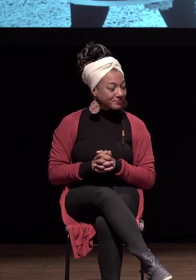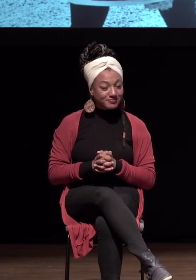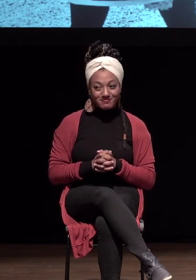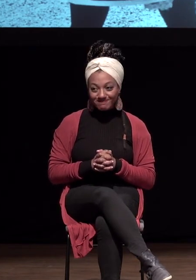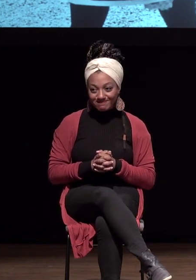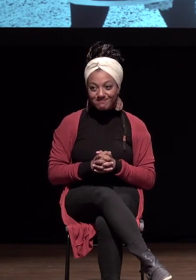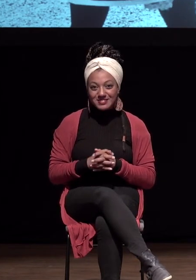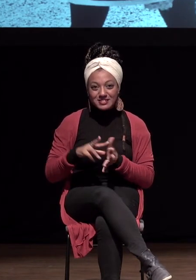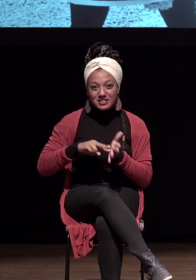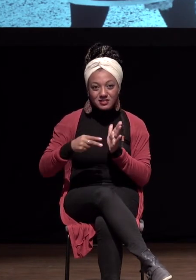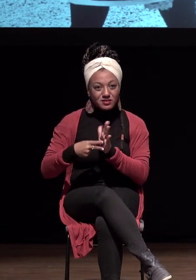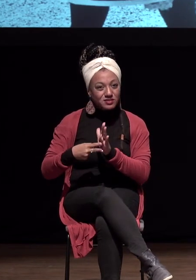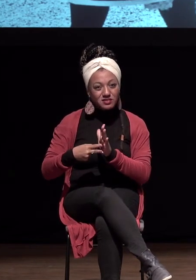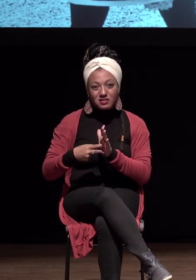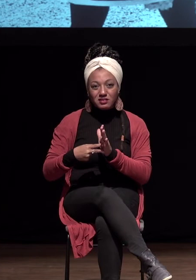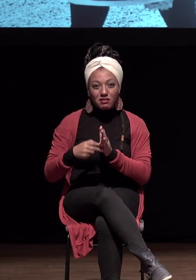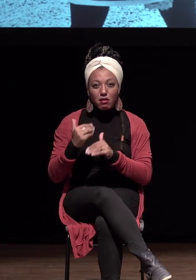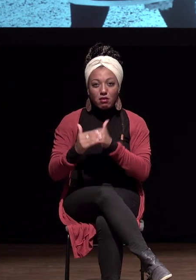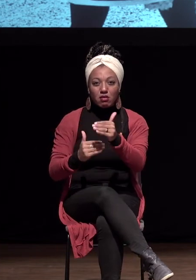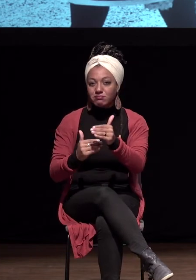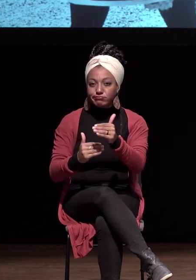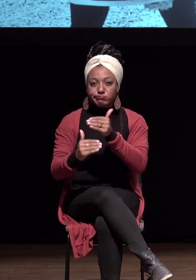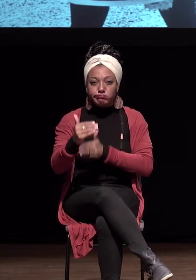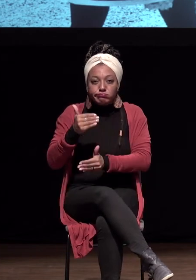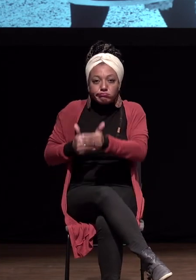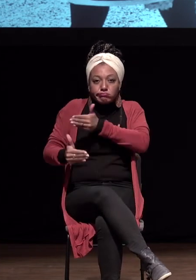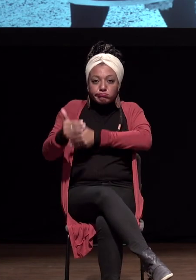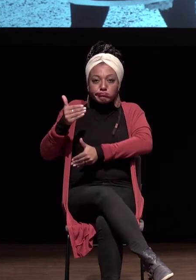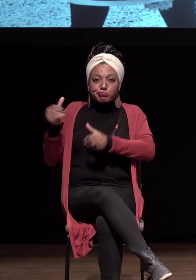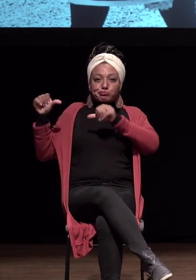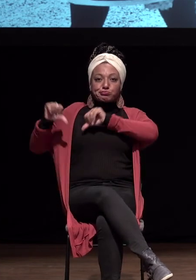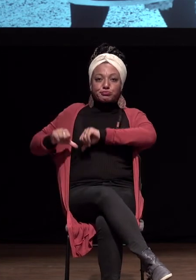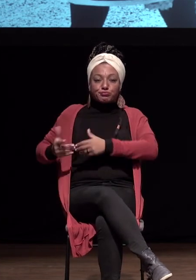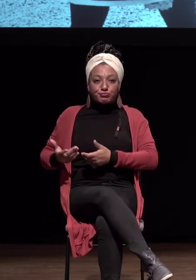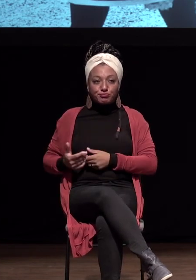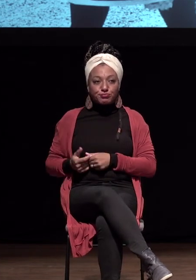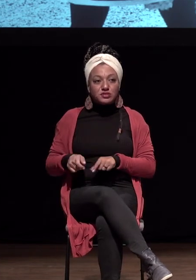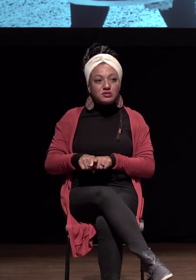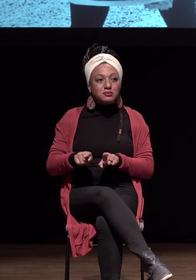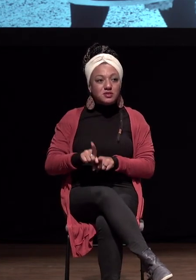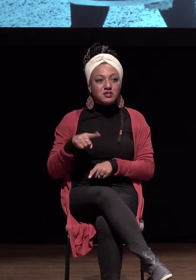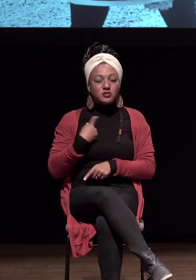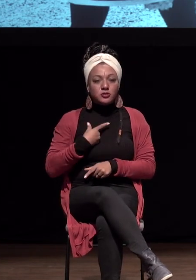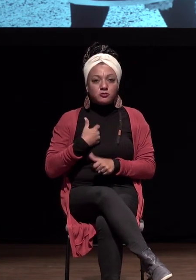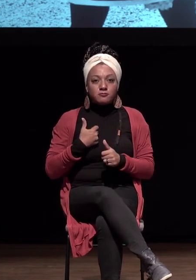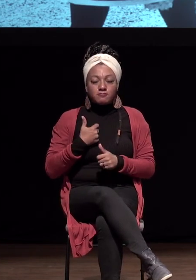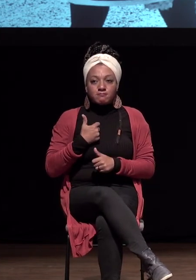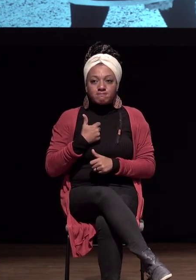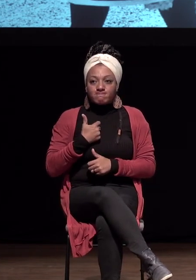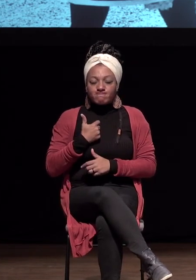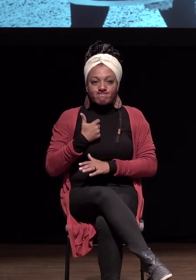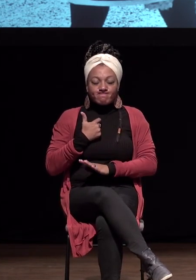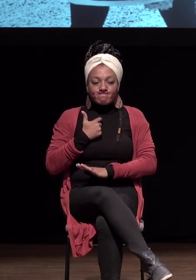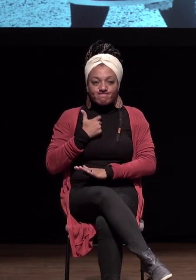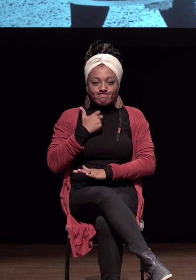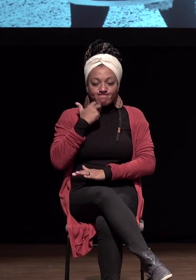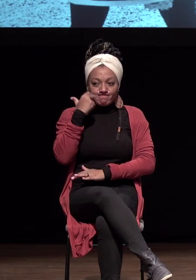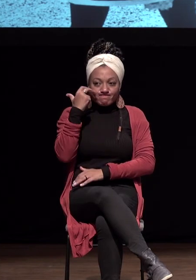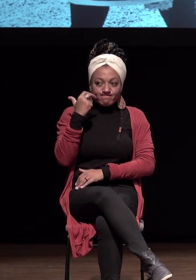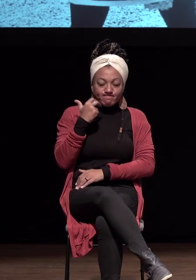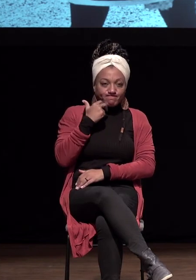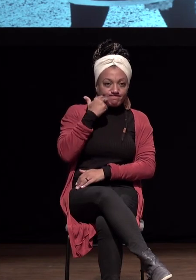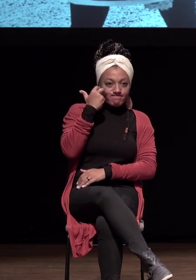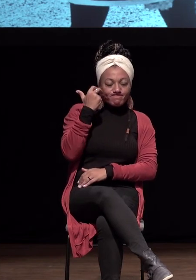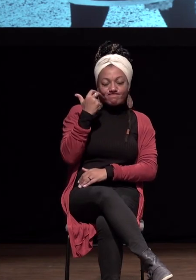Quanto retrocesso, né? E quanto a gente também se intimida de saber um pouco mais sobre